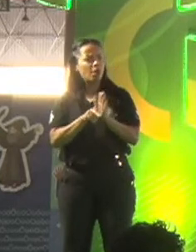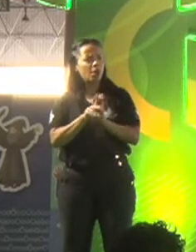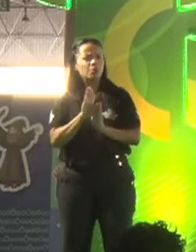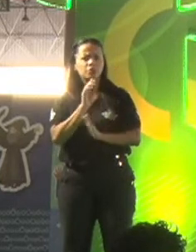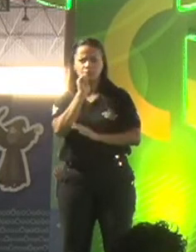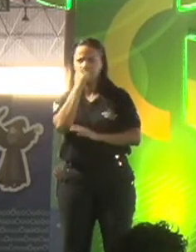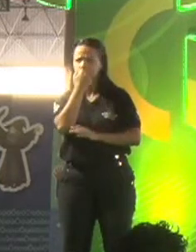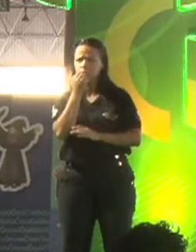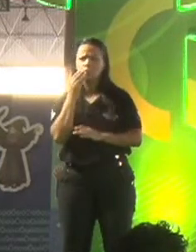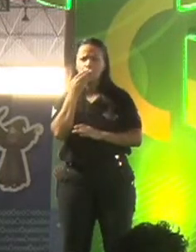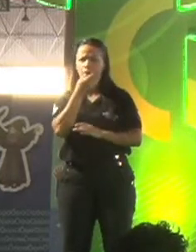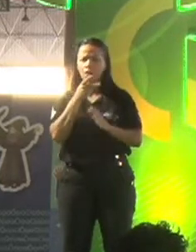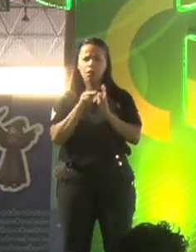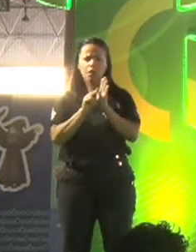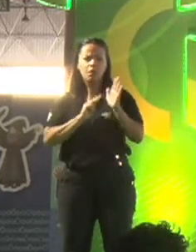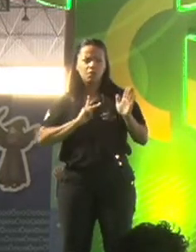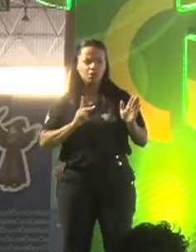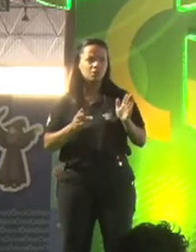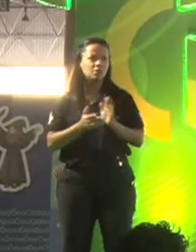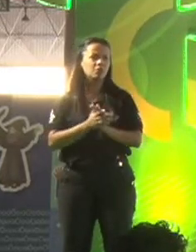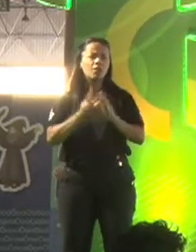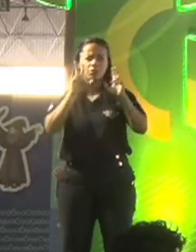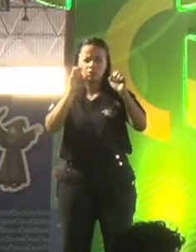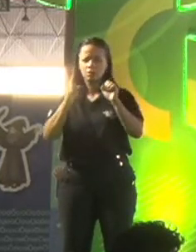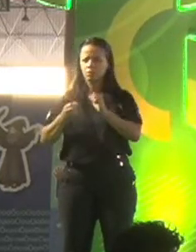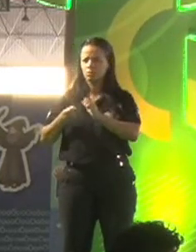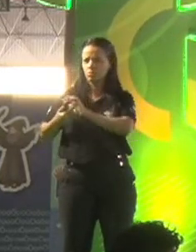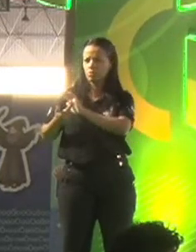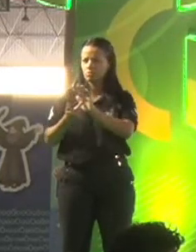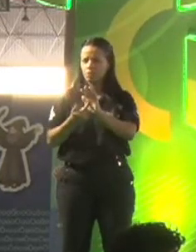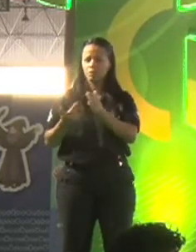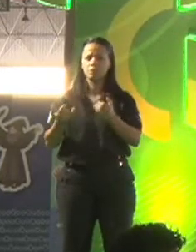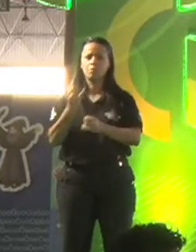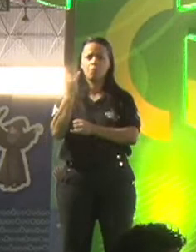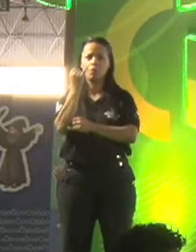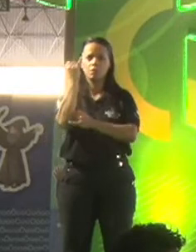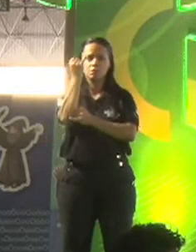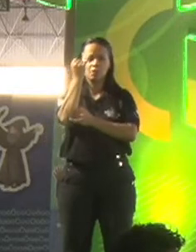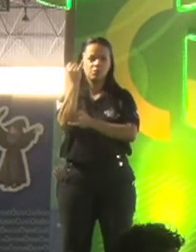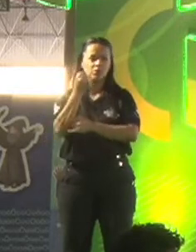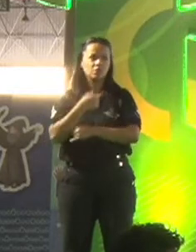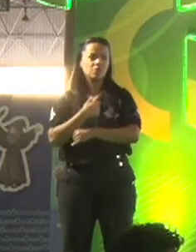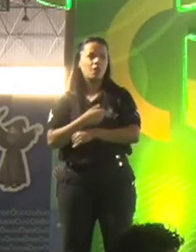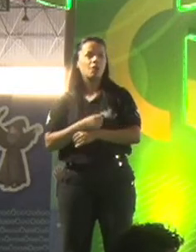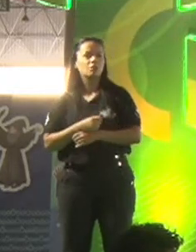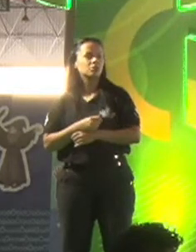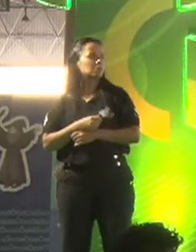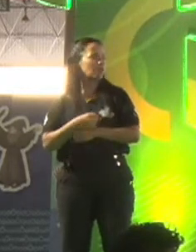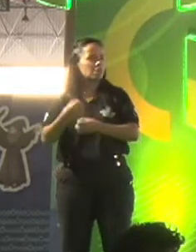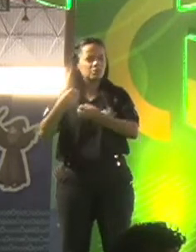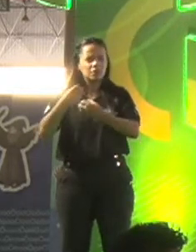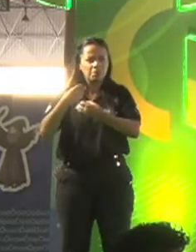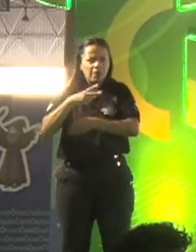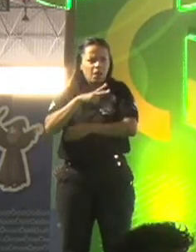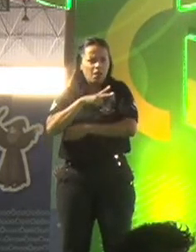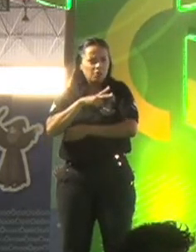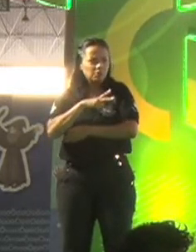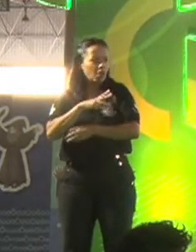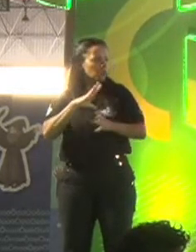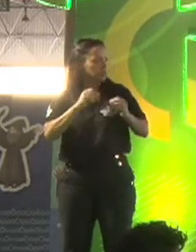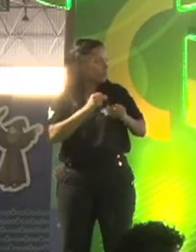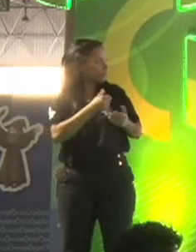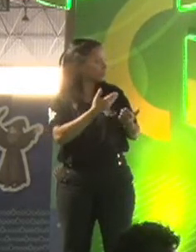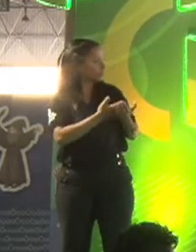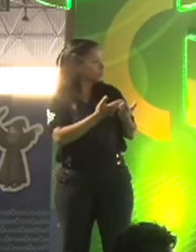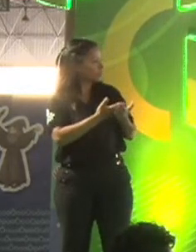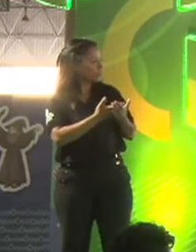queria só retomar um tópico aqui que eles falou aqui que é muito importante que a questão da interdisciplinaridade todo mundo aqui é estudante de